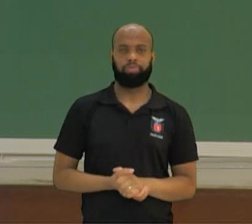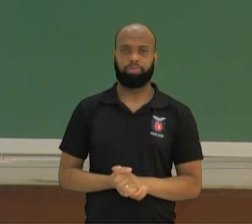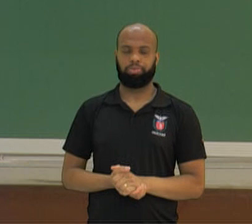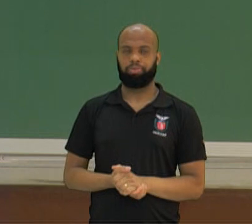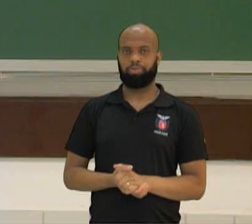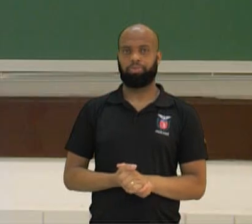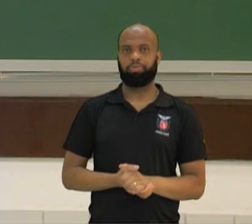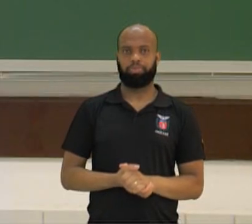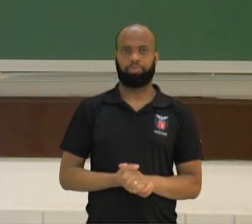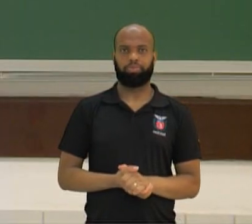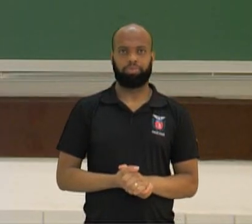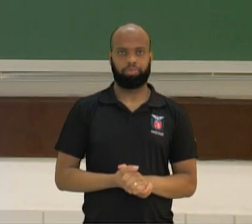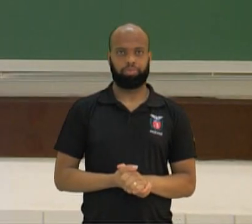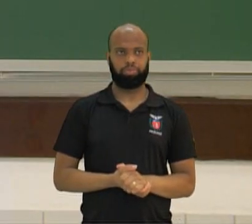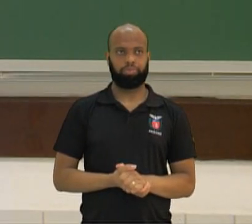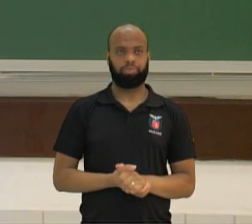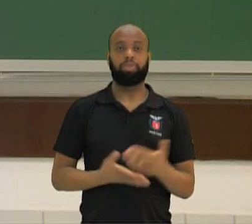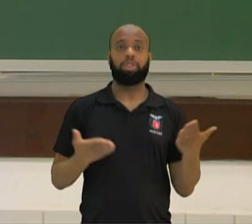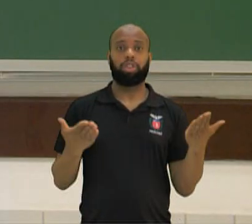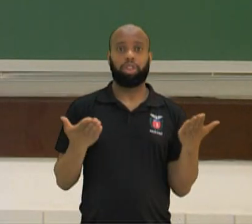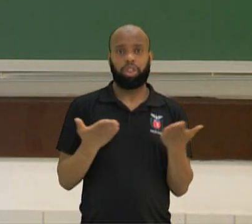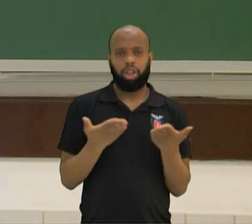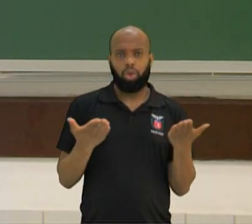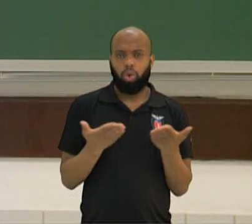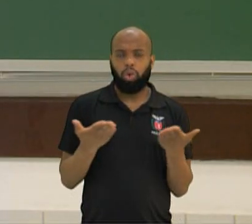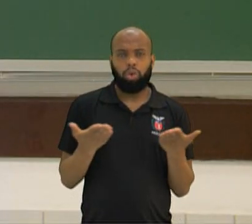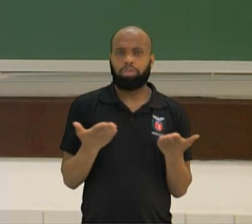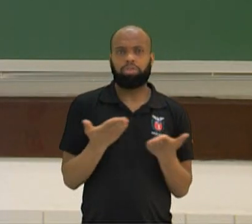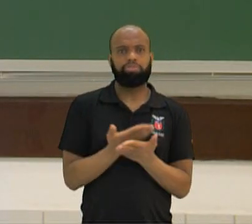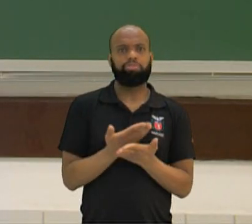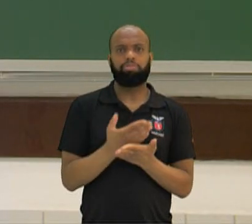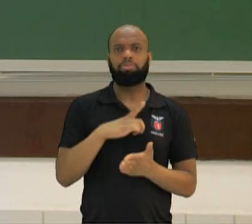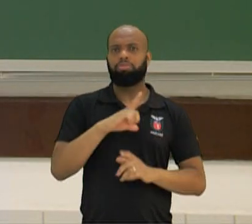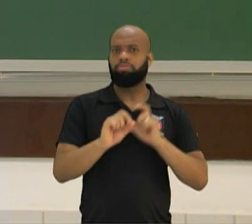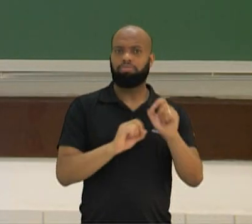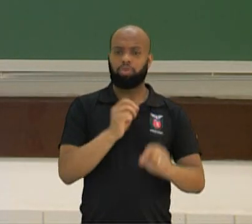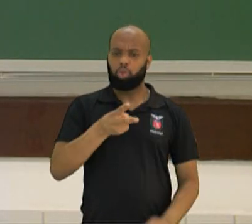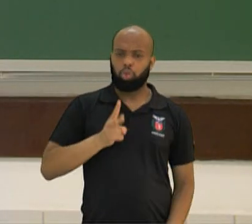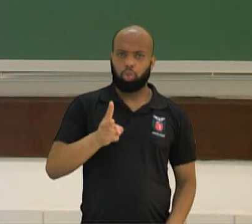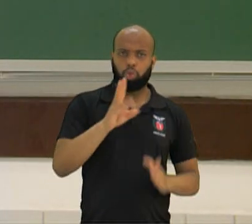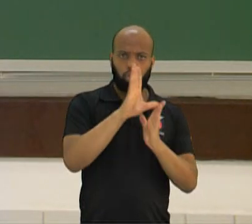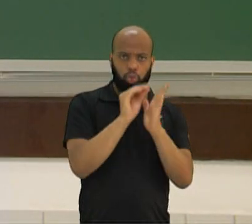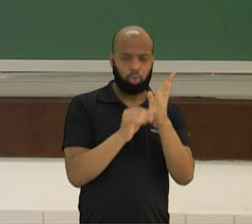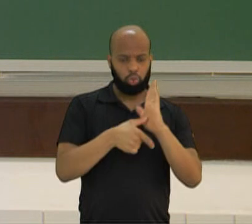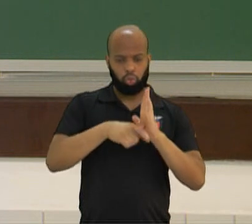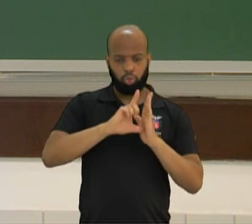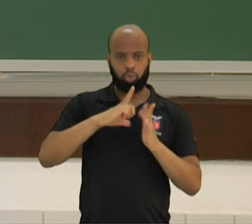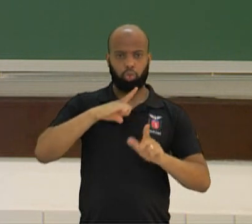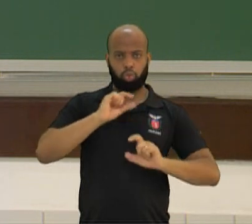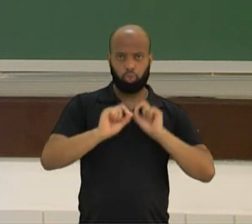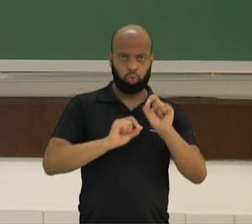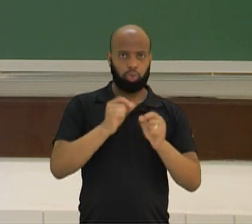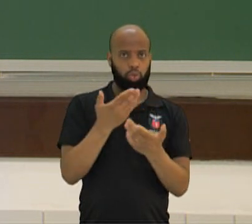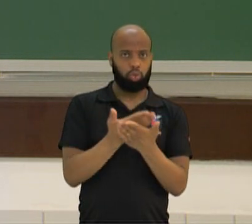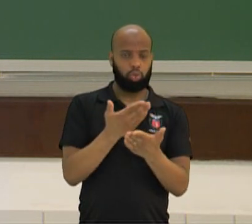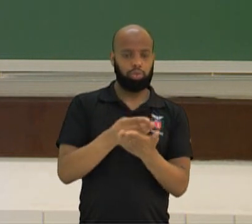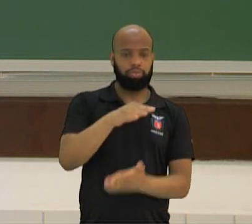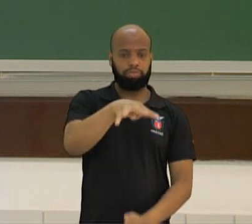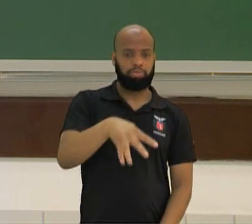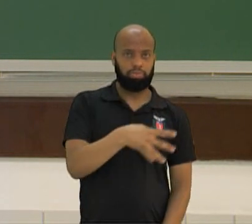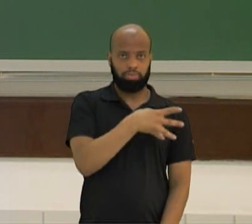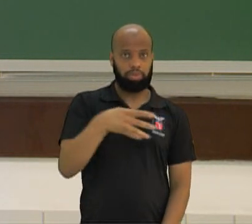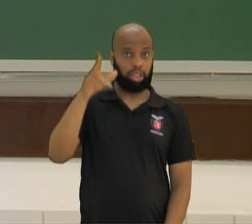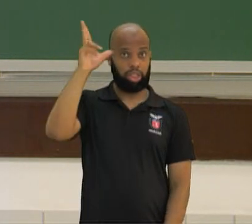aula. Muito bem, nós voltamos nessa aula à continuidade ao nosso conteúdo anterior. Nós estávamos falando sobre o